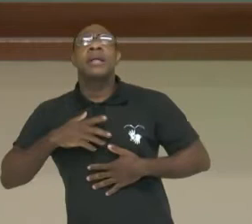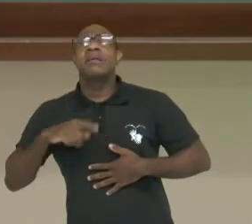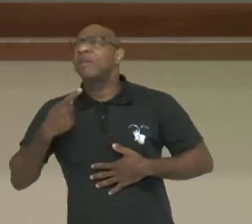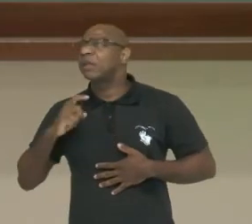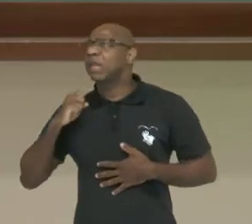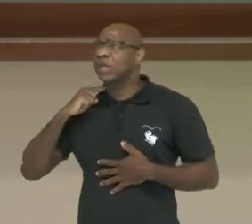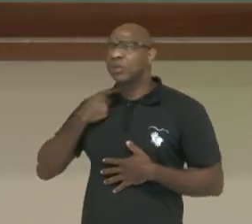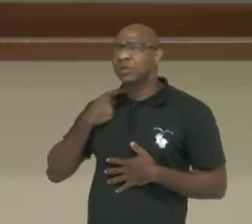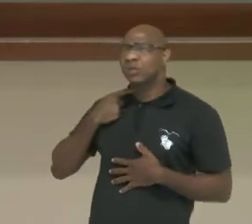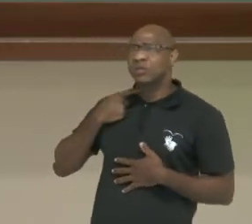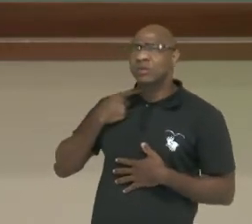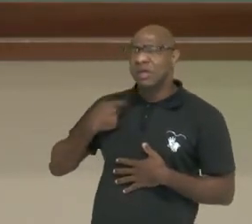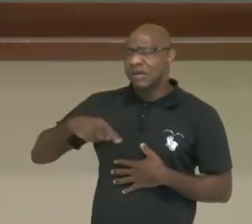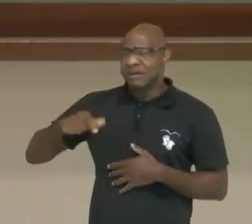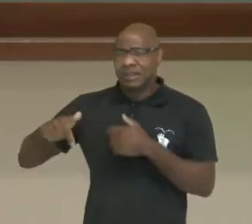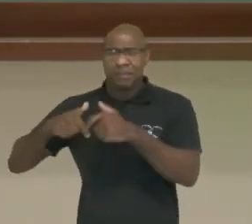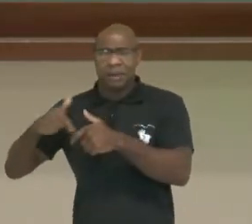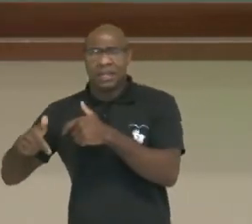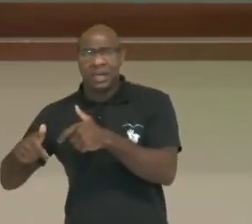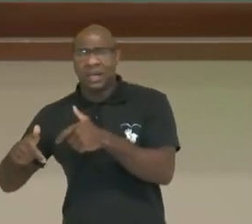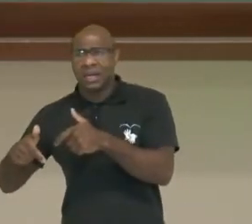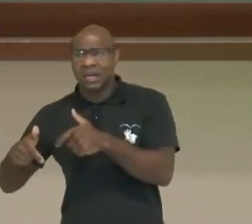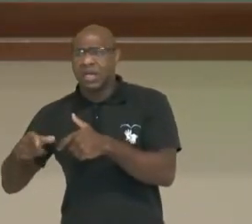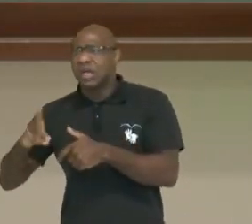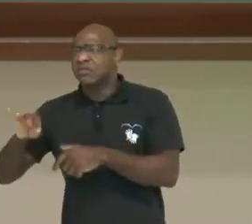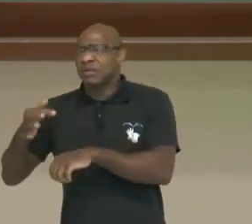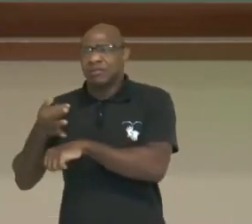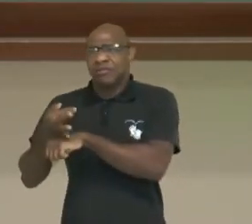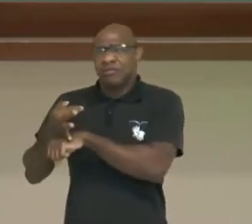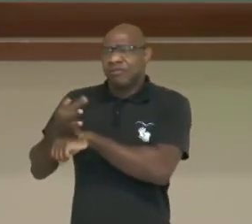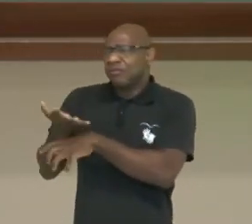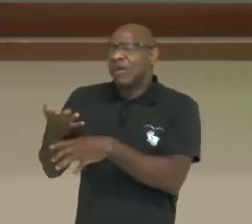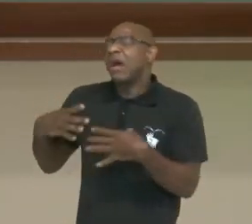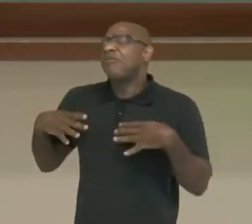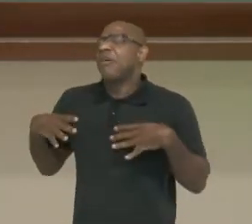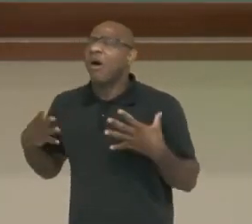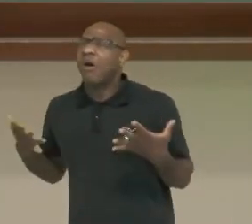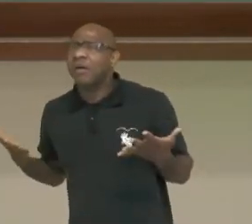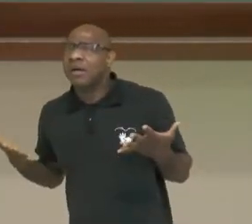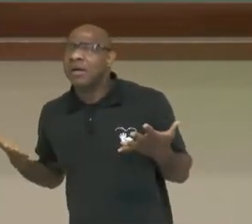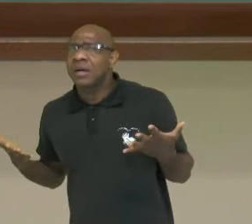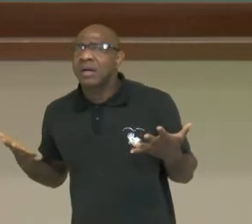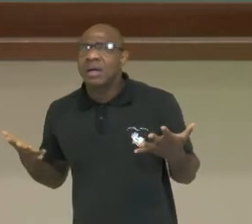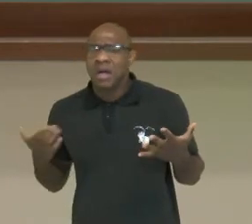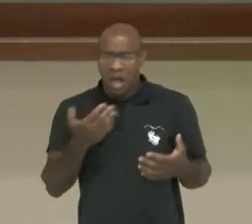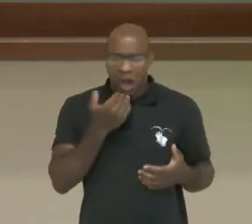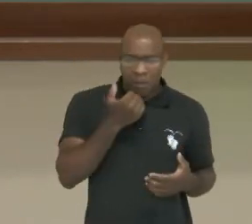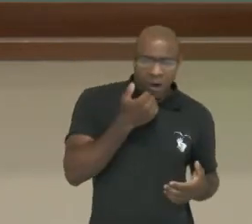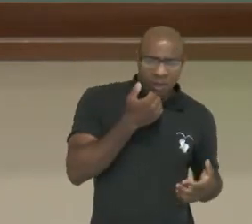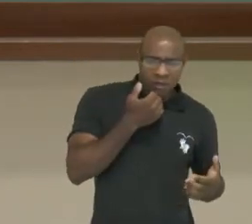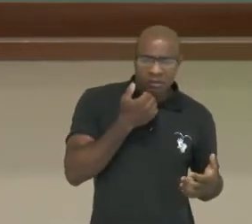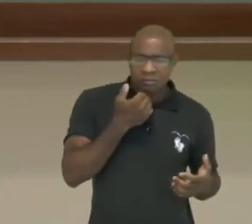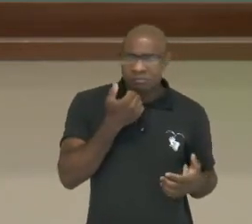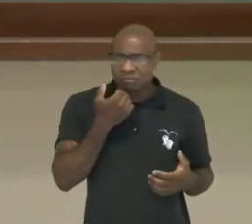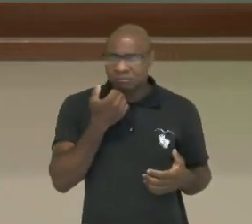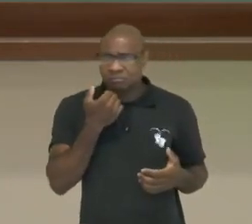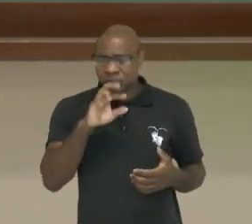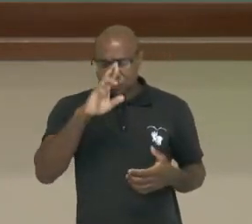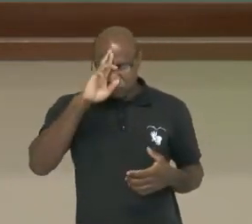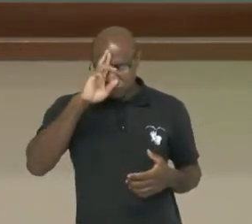banho, vai trabalhar, chega no trabalho e tira o dia de folga, e daí almoça, mas jantou depois a janta.